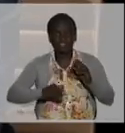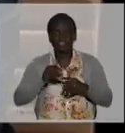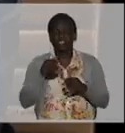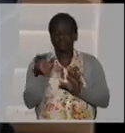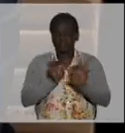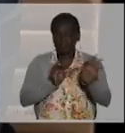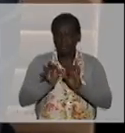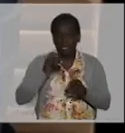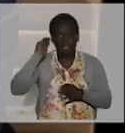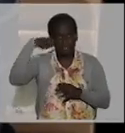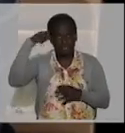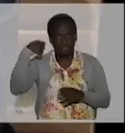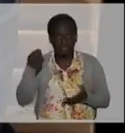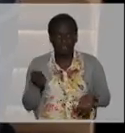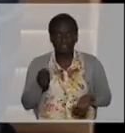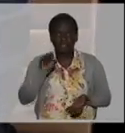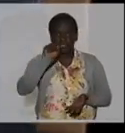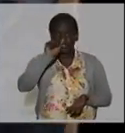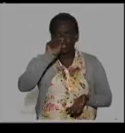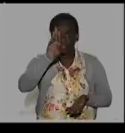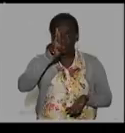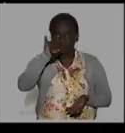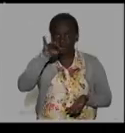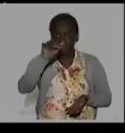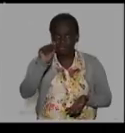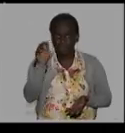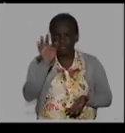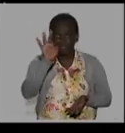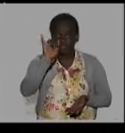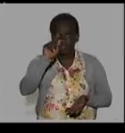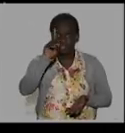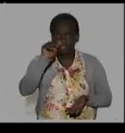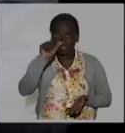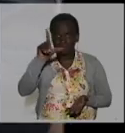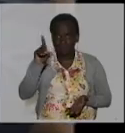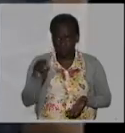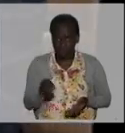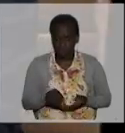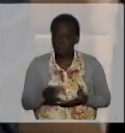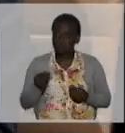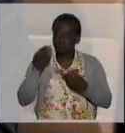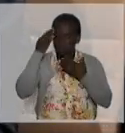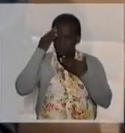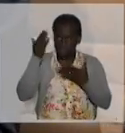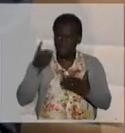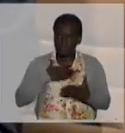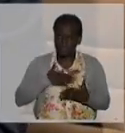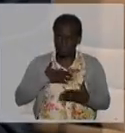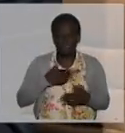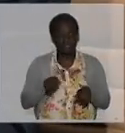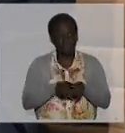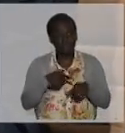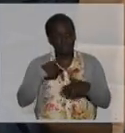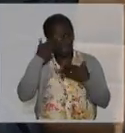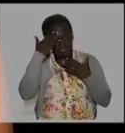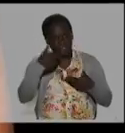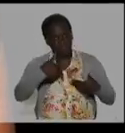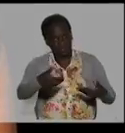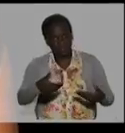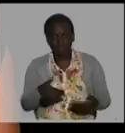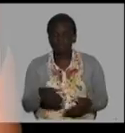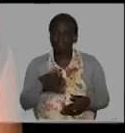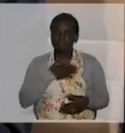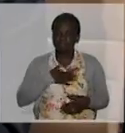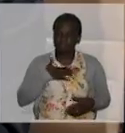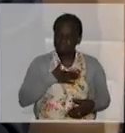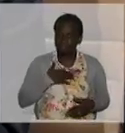talentosa cineasta, produtora e atriz Sabrina Fidalgo. Sabrina, muito obrigado por ter vindo. Obrigada a